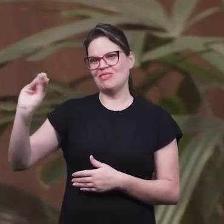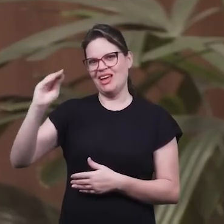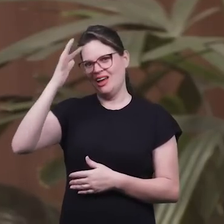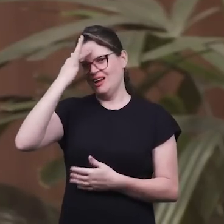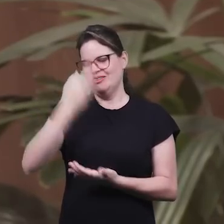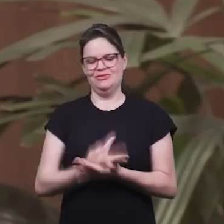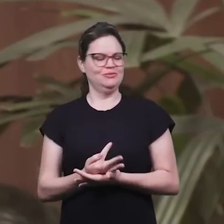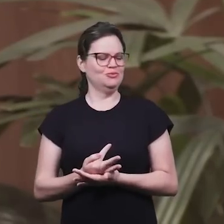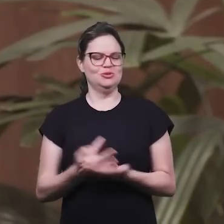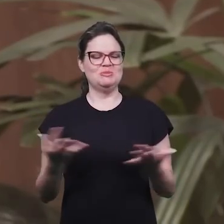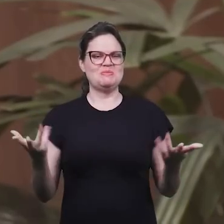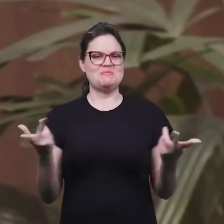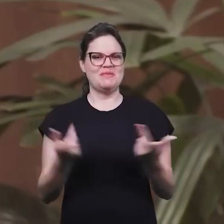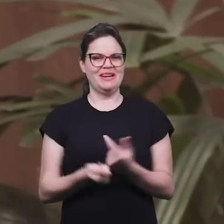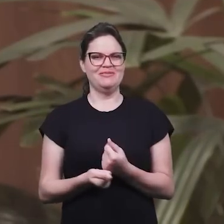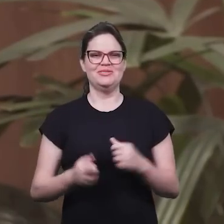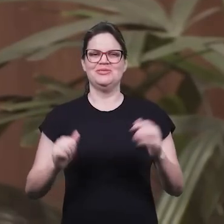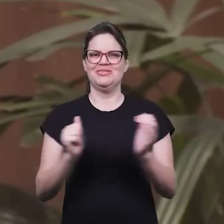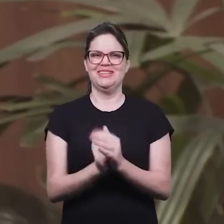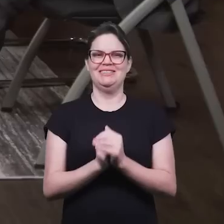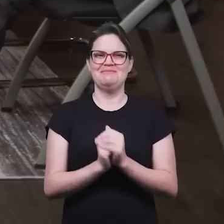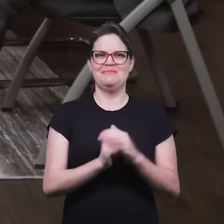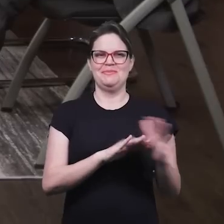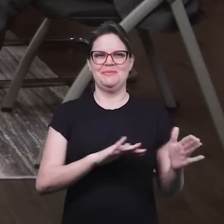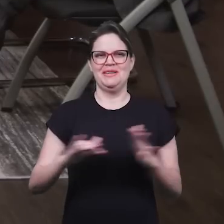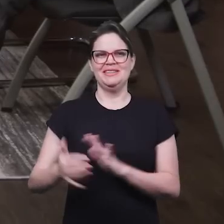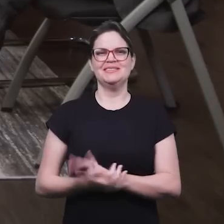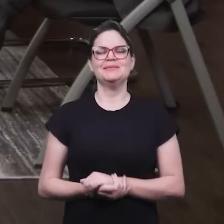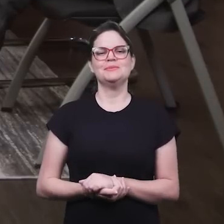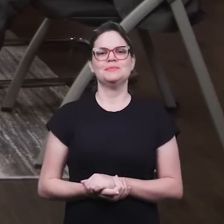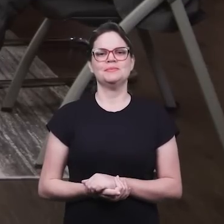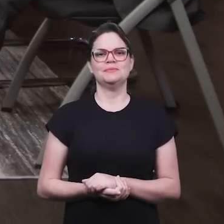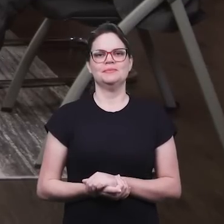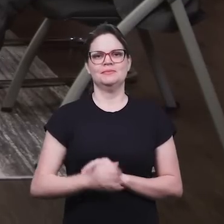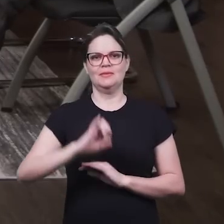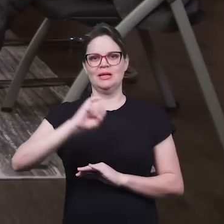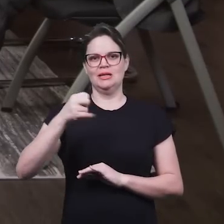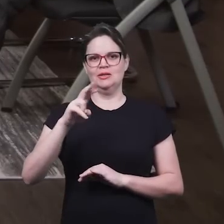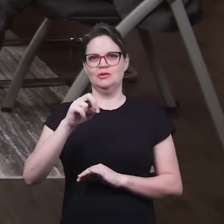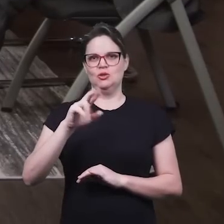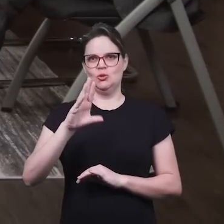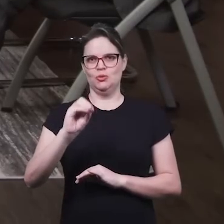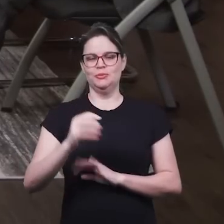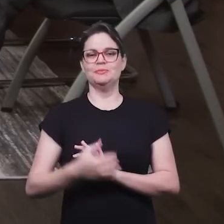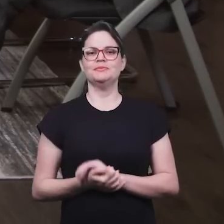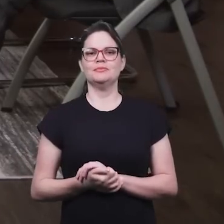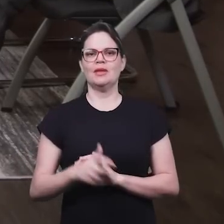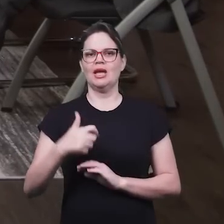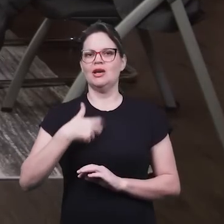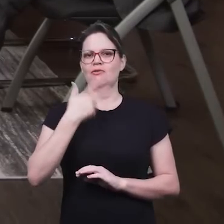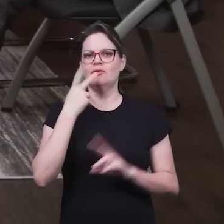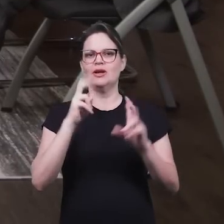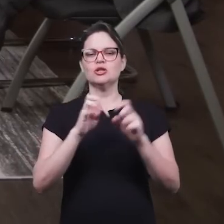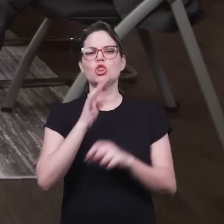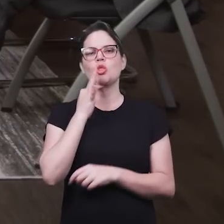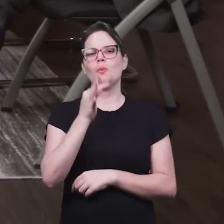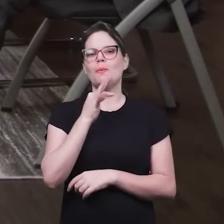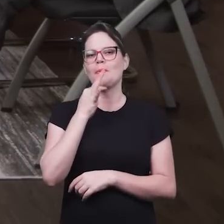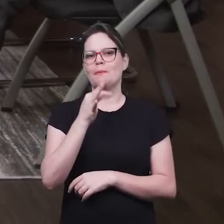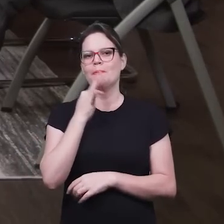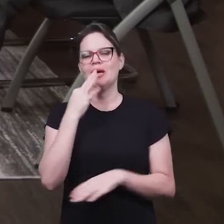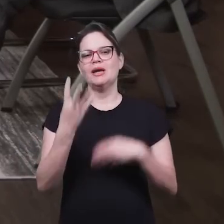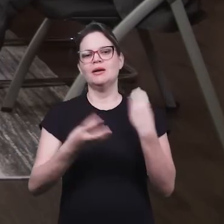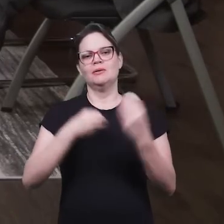acho isso, assim, extraordinário, uma experiência muito marcante. Glória a Jesus. Júlio? Eu vou falar um pouquinho sobre Tomé, e